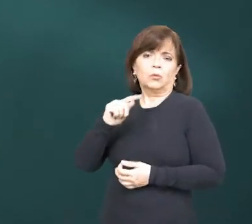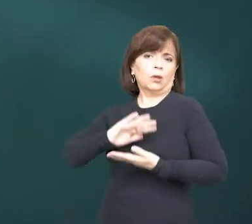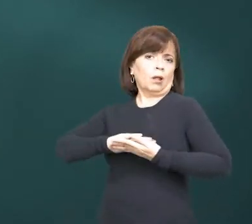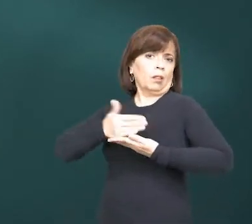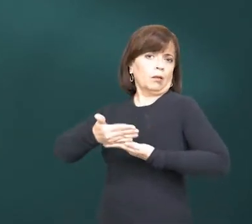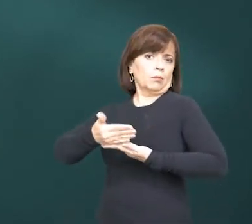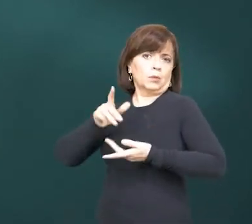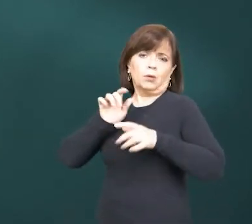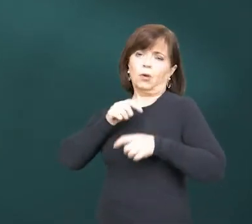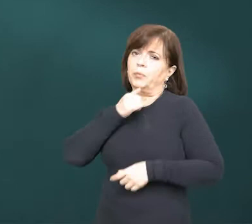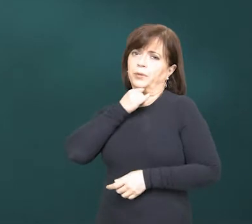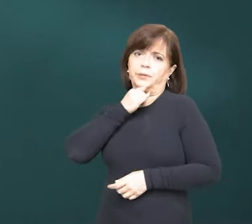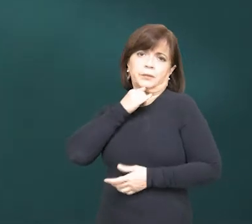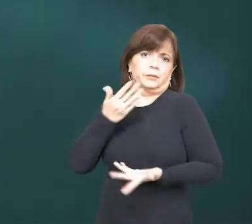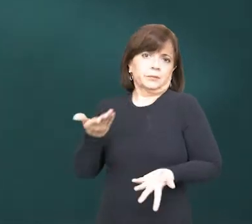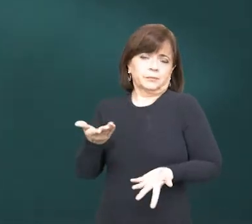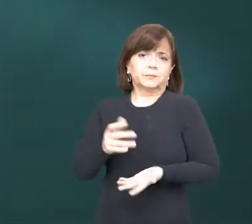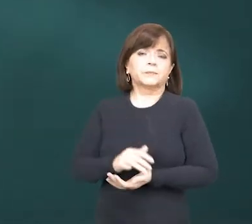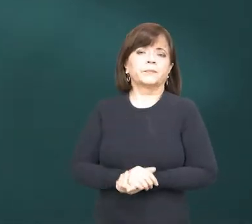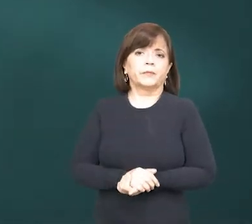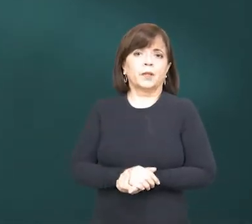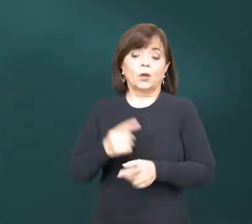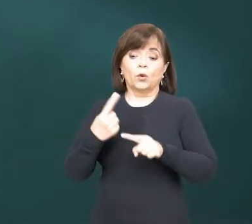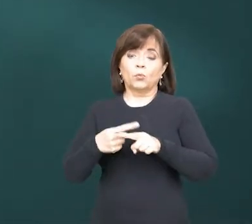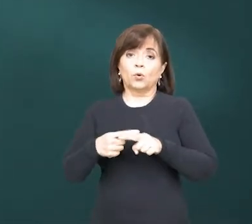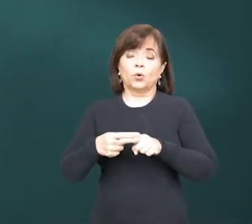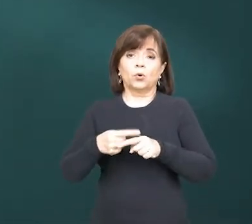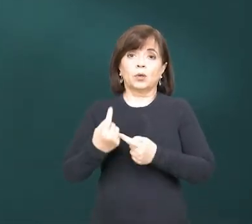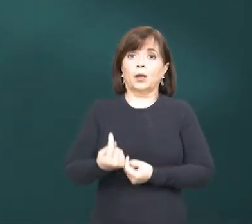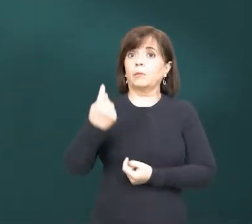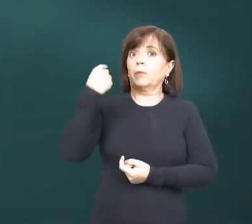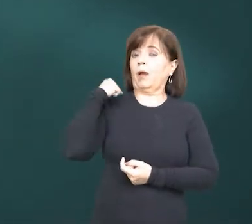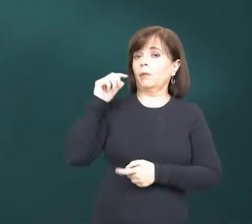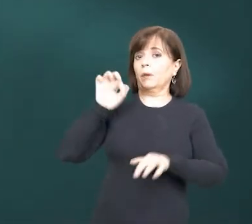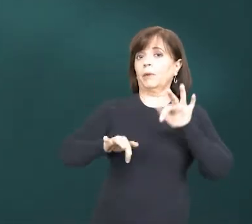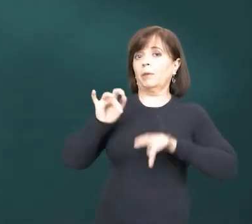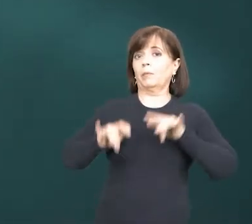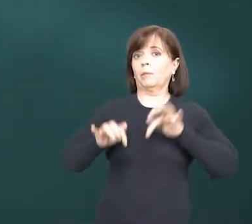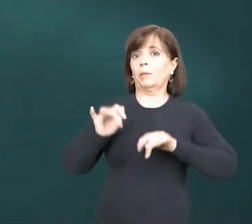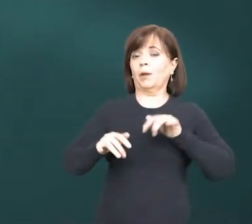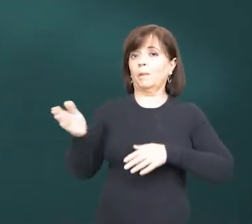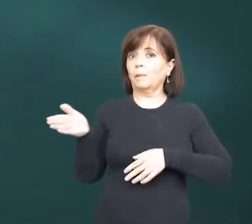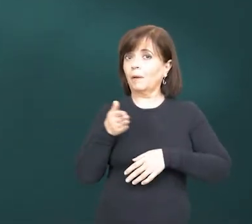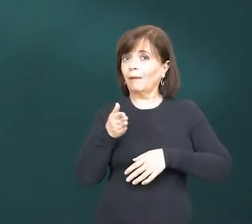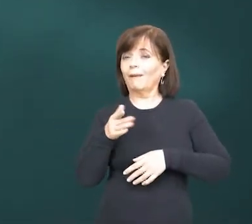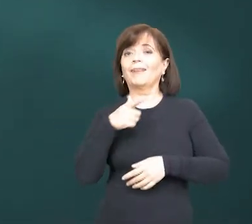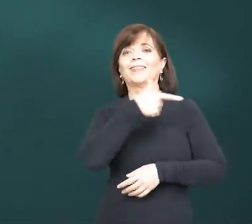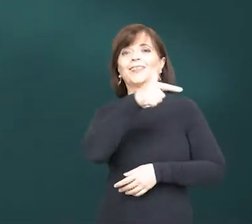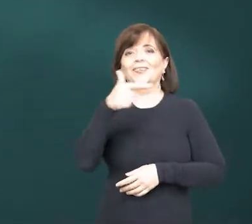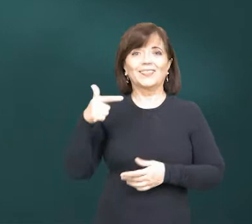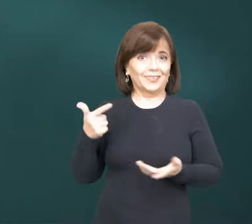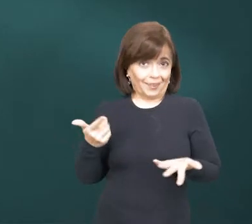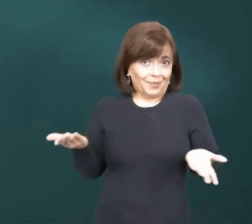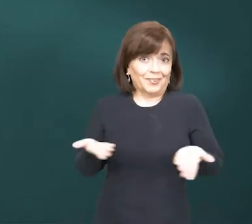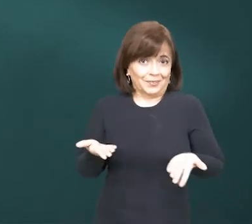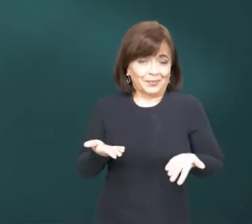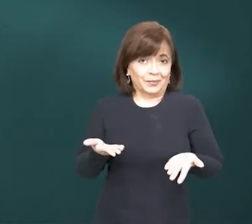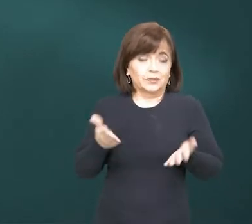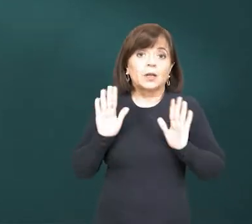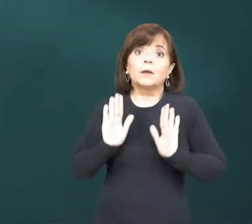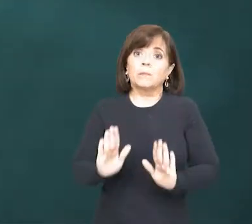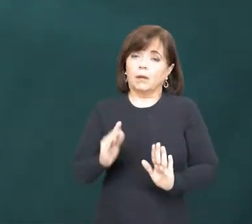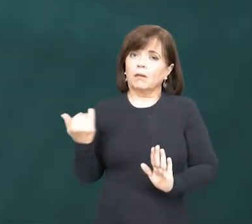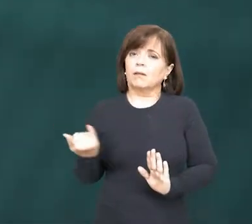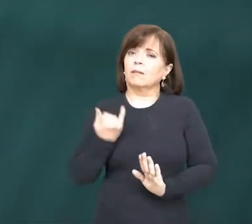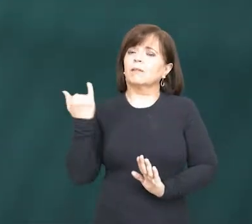exemplo, já que máquina de escrever não faz mais sentido usar hoje, né? Mas um